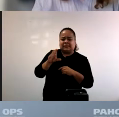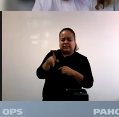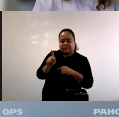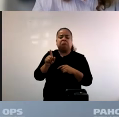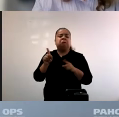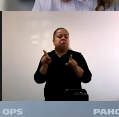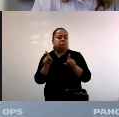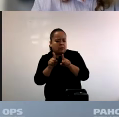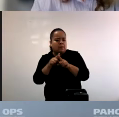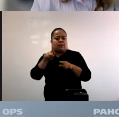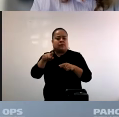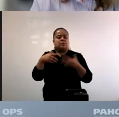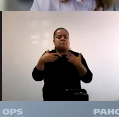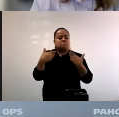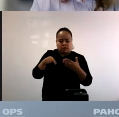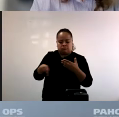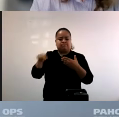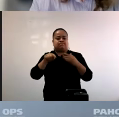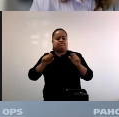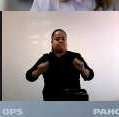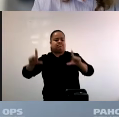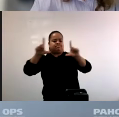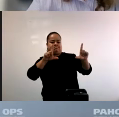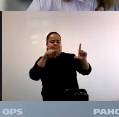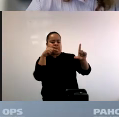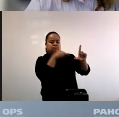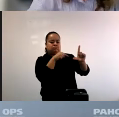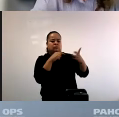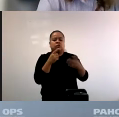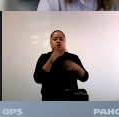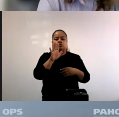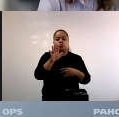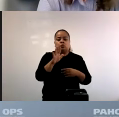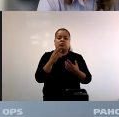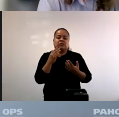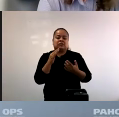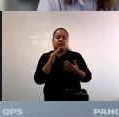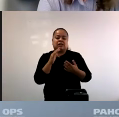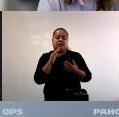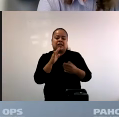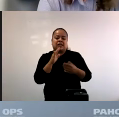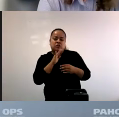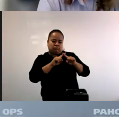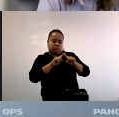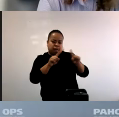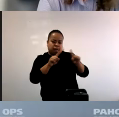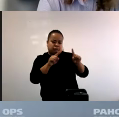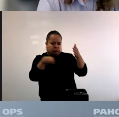as gravações dos 4 idiomas no final deste importante